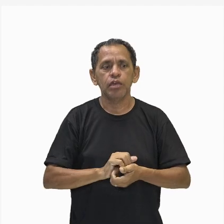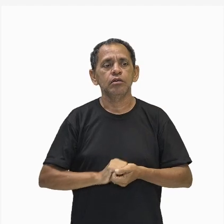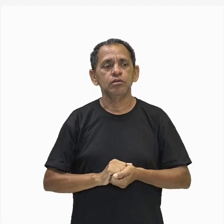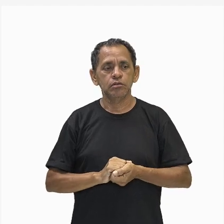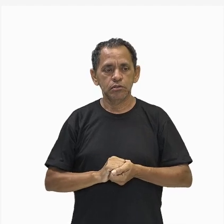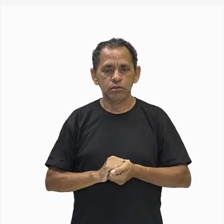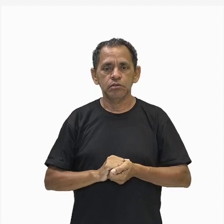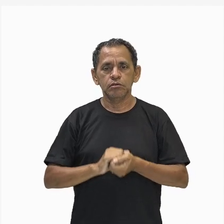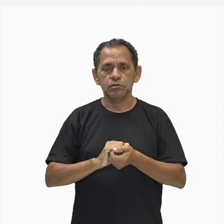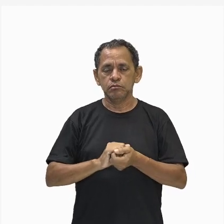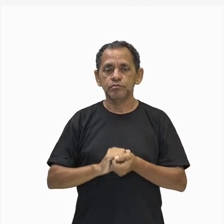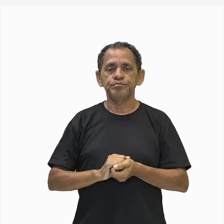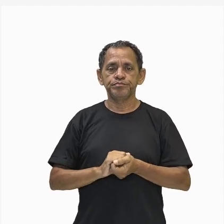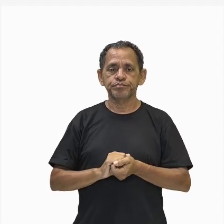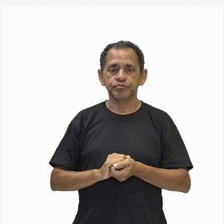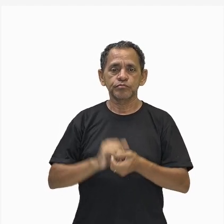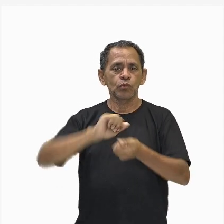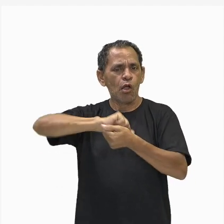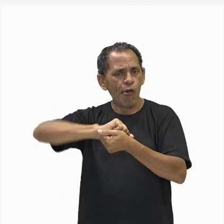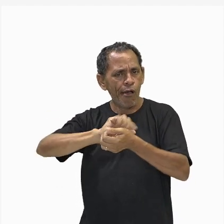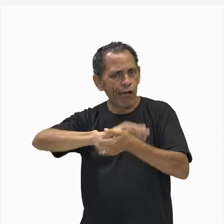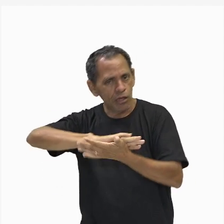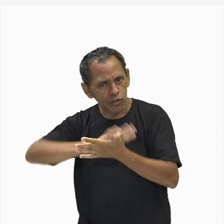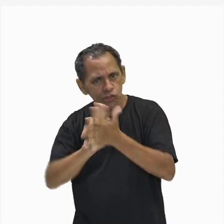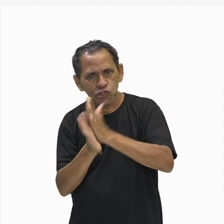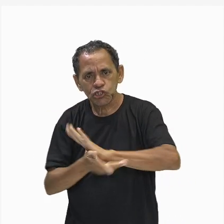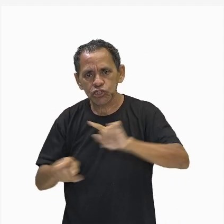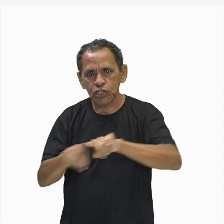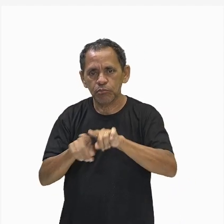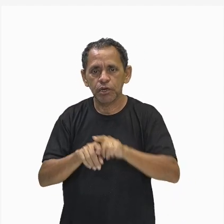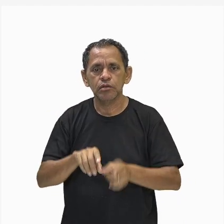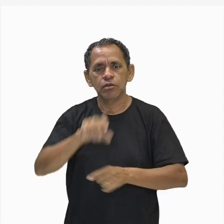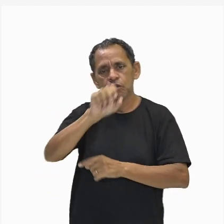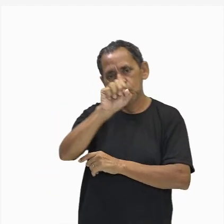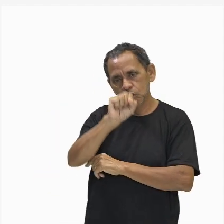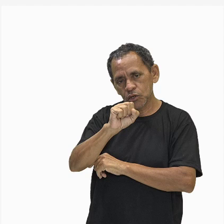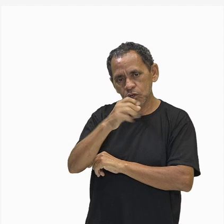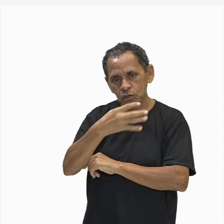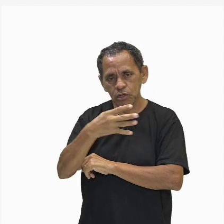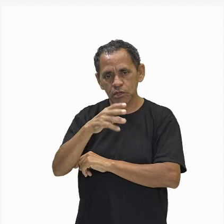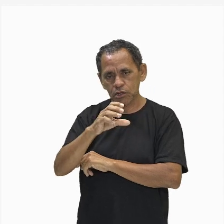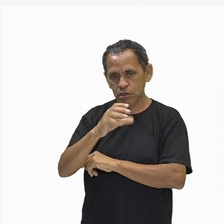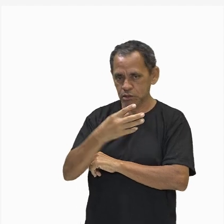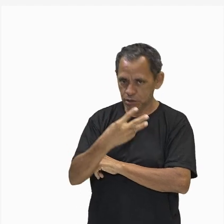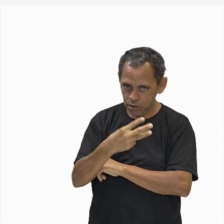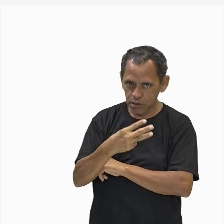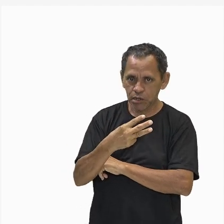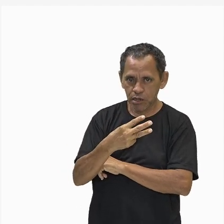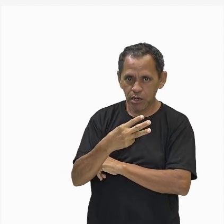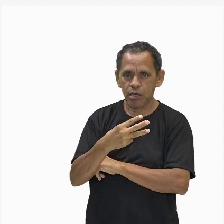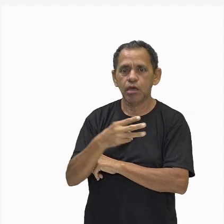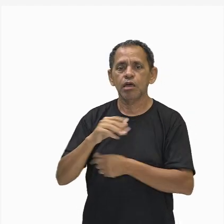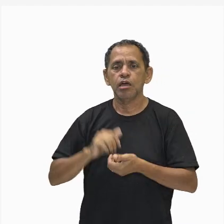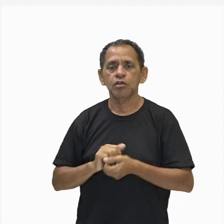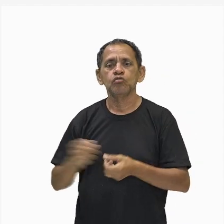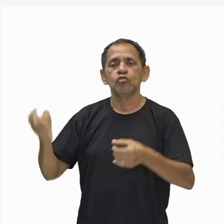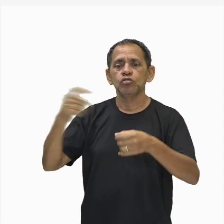destruí-las. Eram os iconoclastas. Em 843, os ícones voltaram a ser,